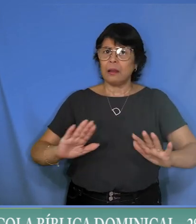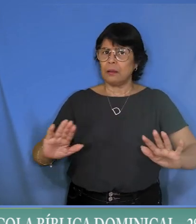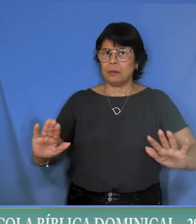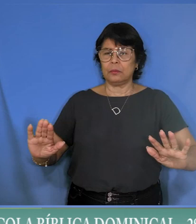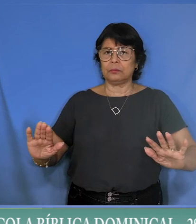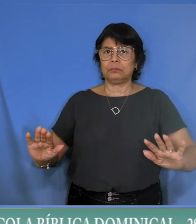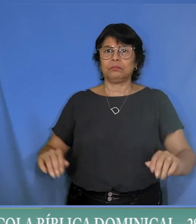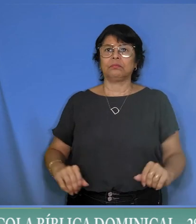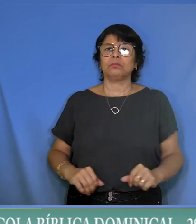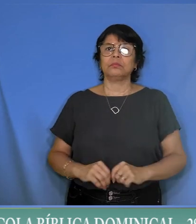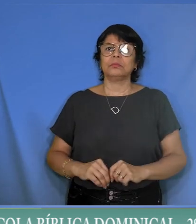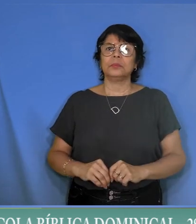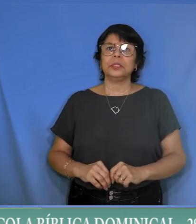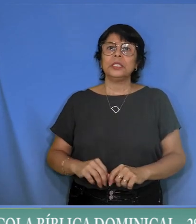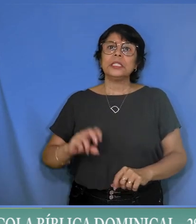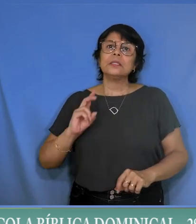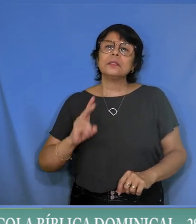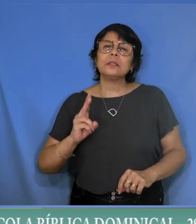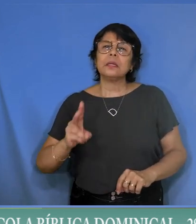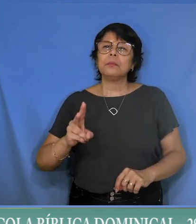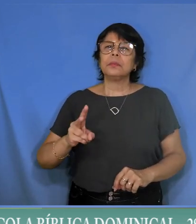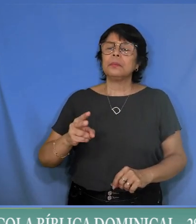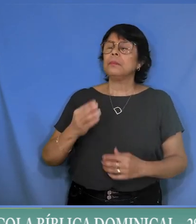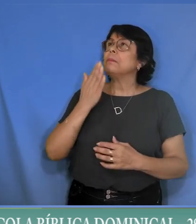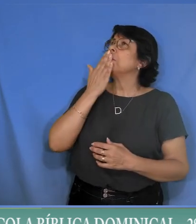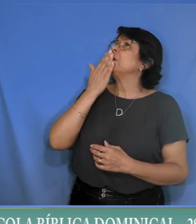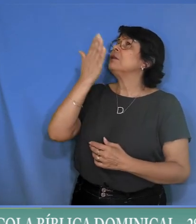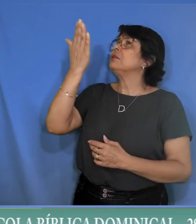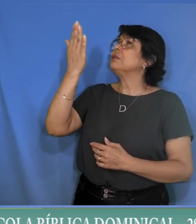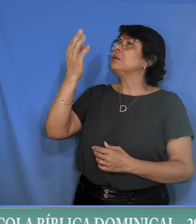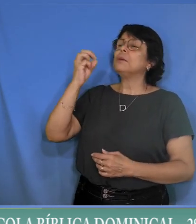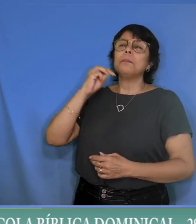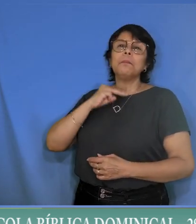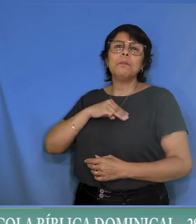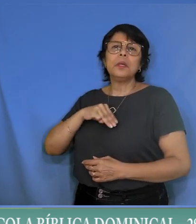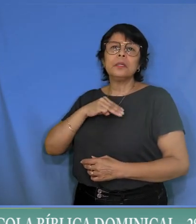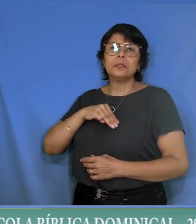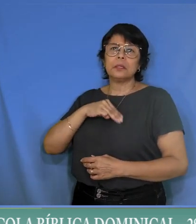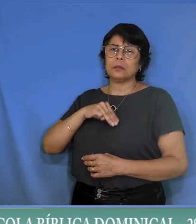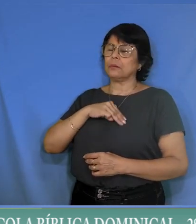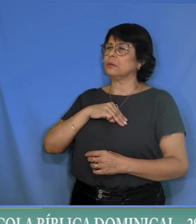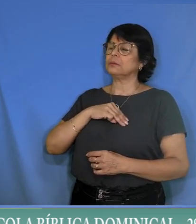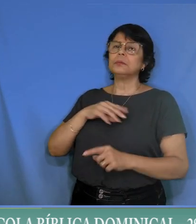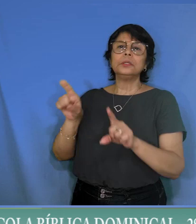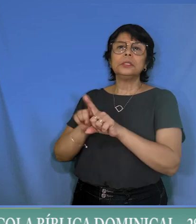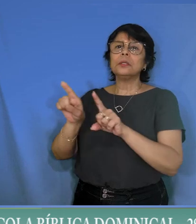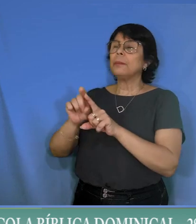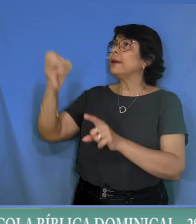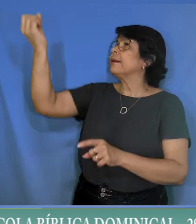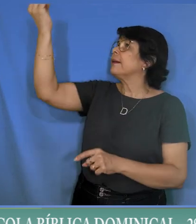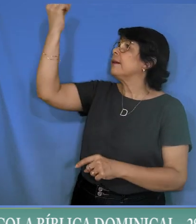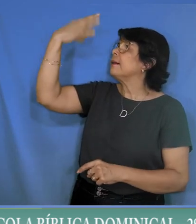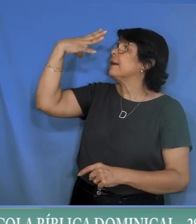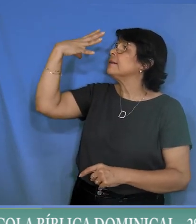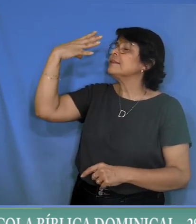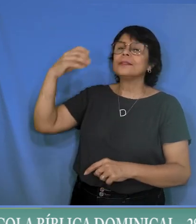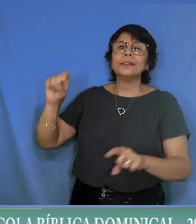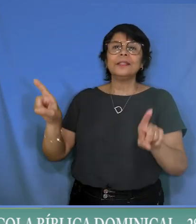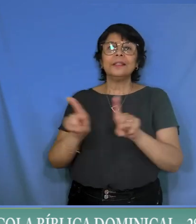tem entranháveis afetos, como diz Paulo, de misericórdia e bondade. Então,